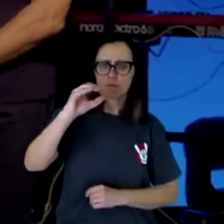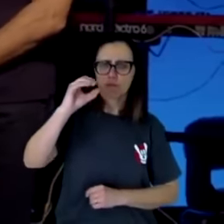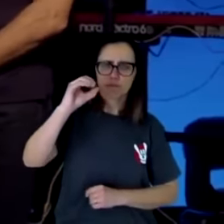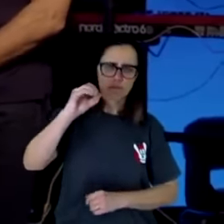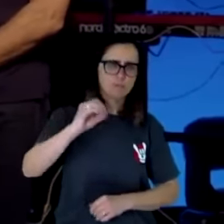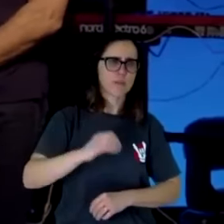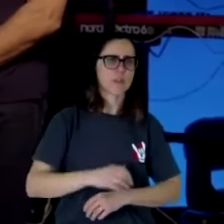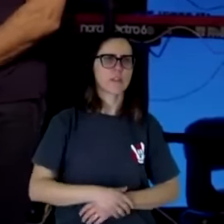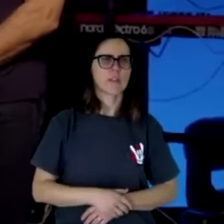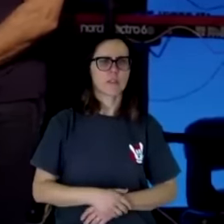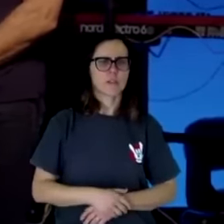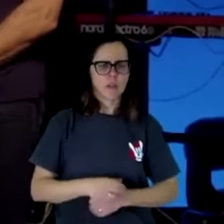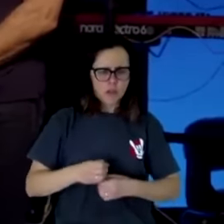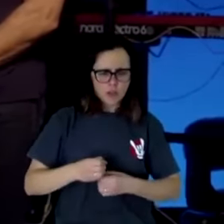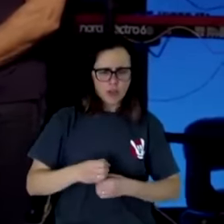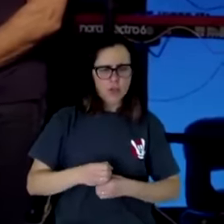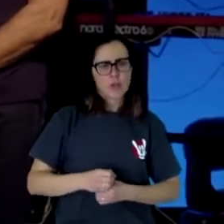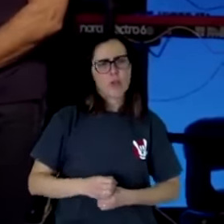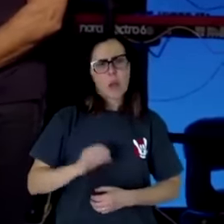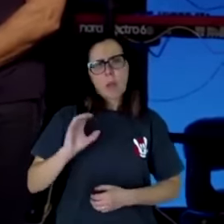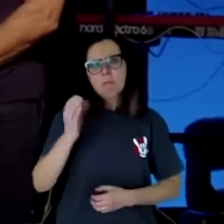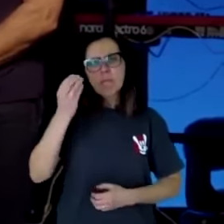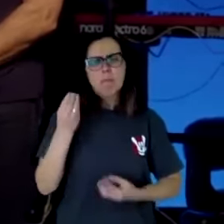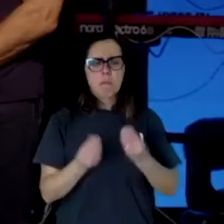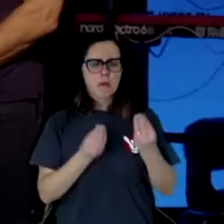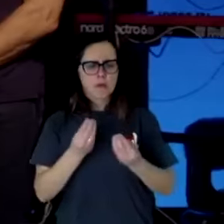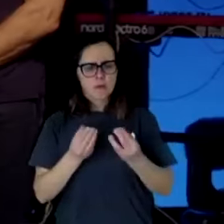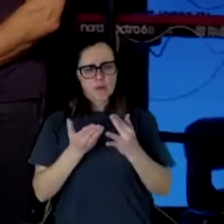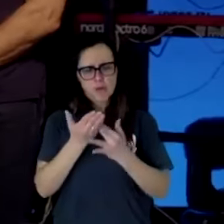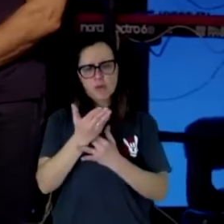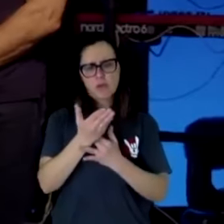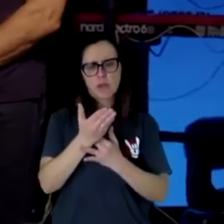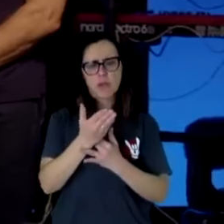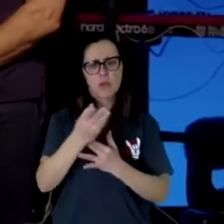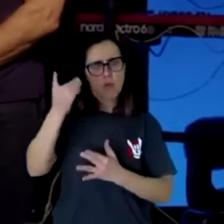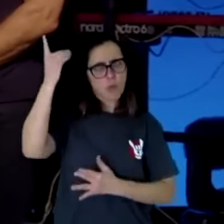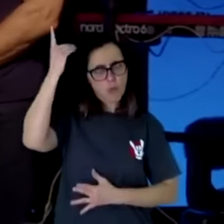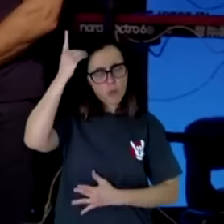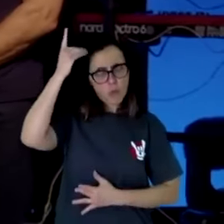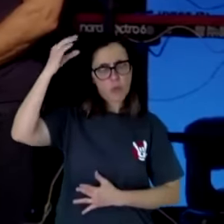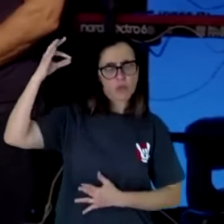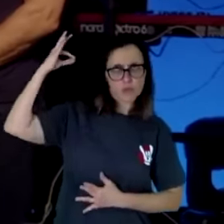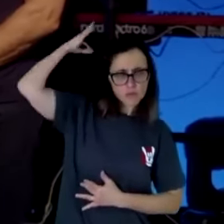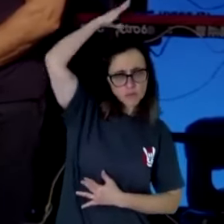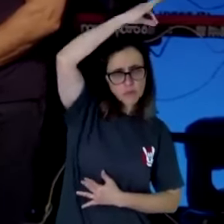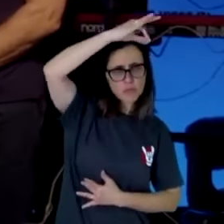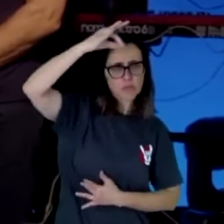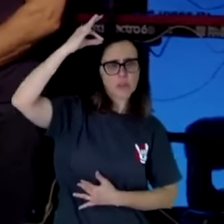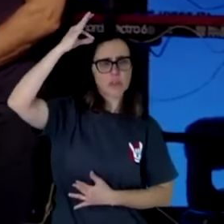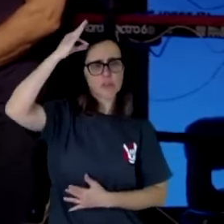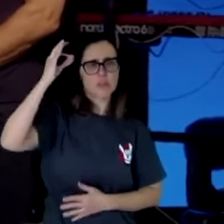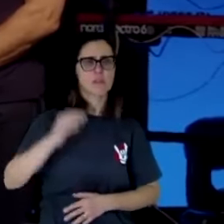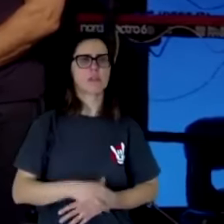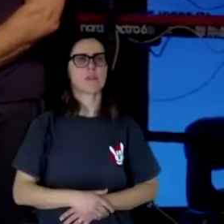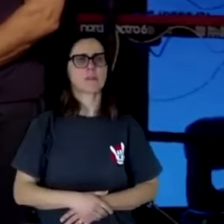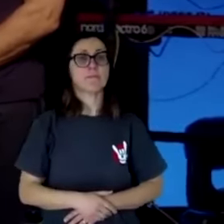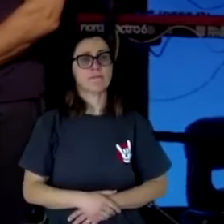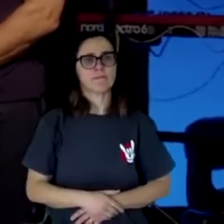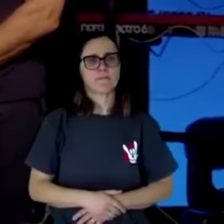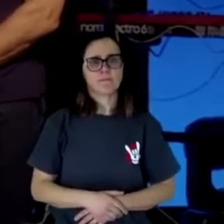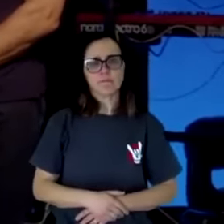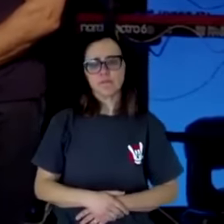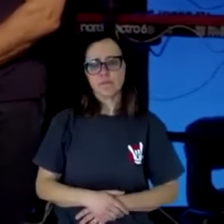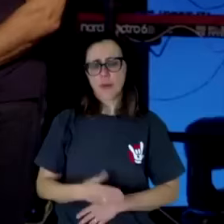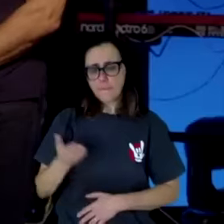essa igreja aqui não é porque ele é capaz mais capaz do que o outro que não cresce é porque ele é menos